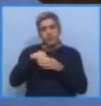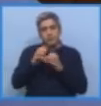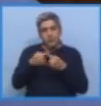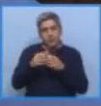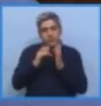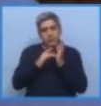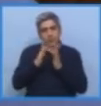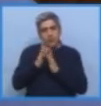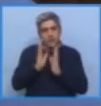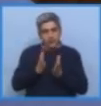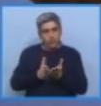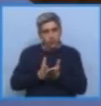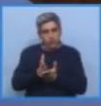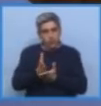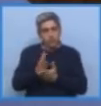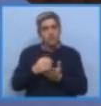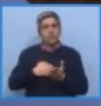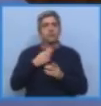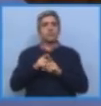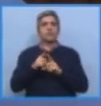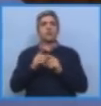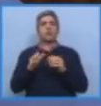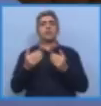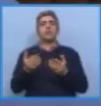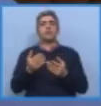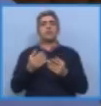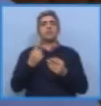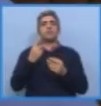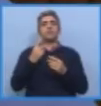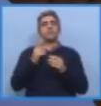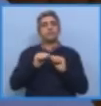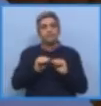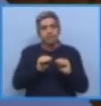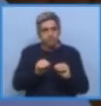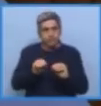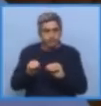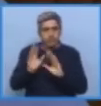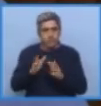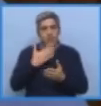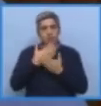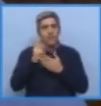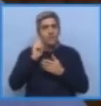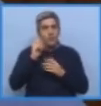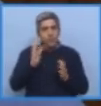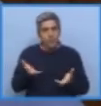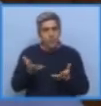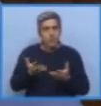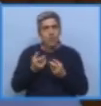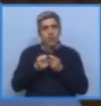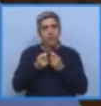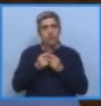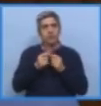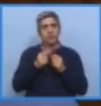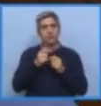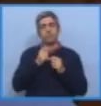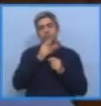cristãs, no sentido de fazer uma certa catequização, no sentido de valorizar o aproximar-se do